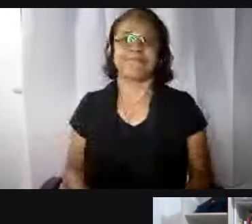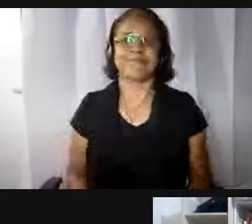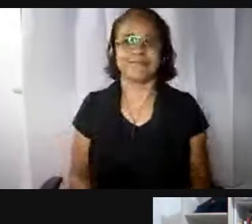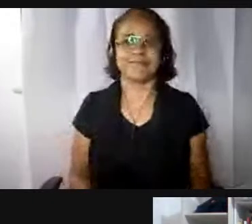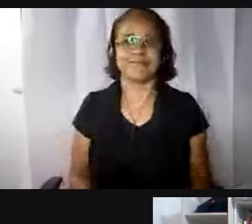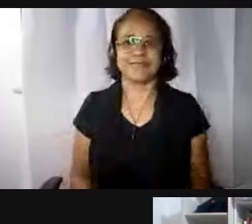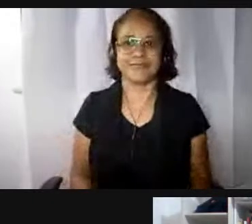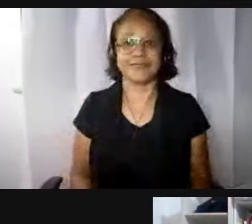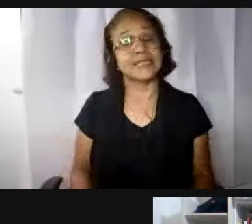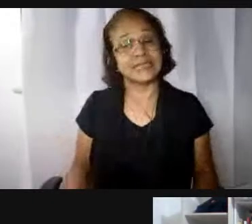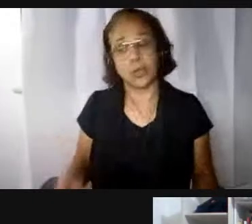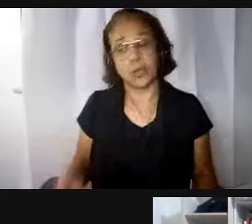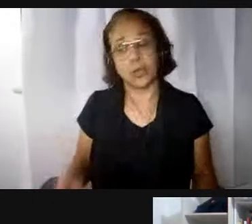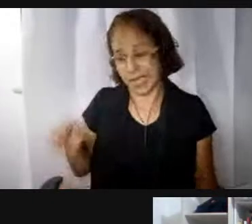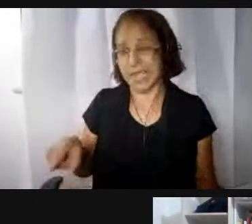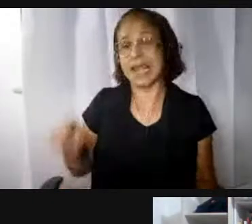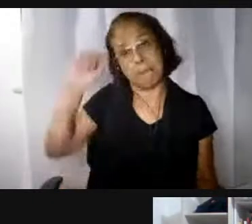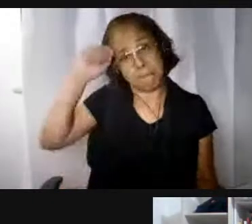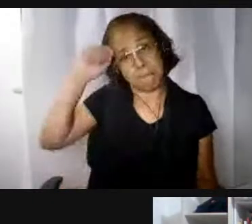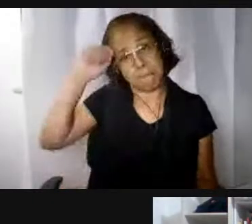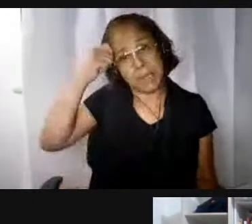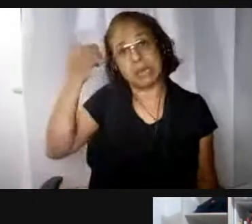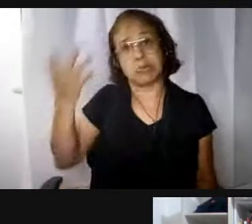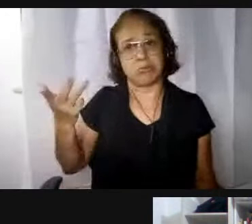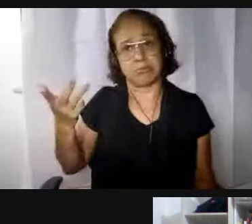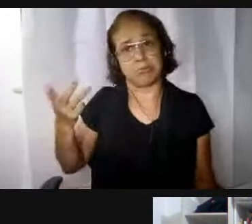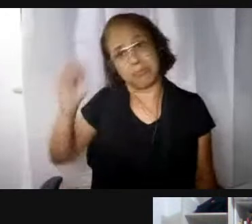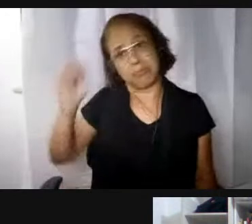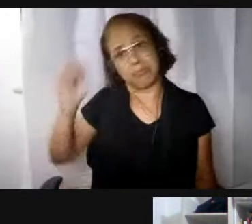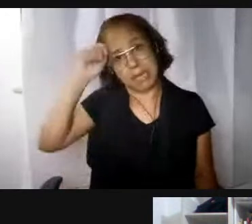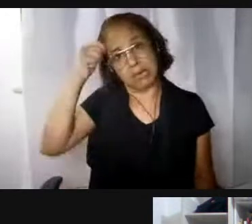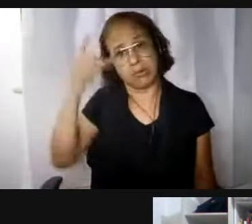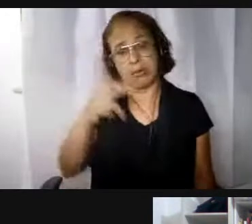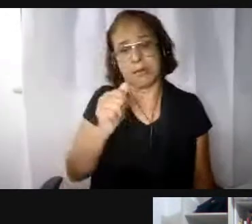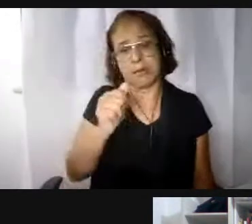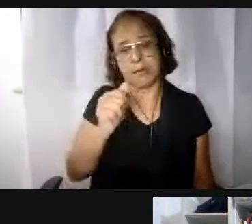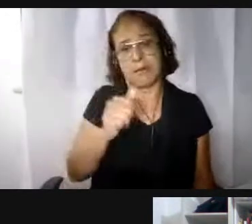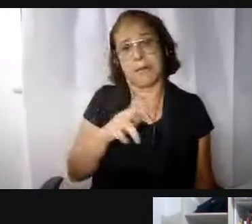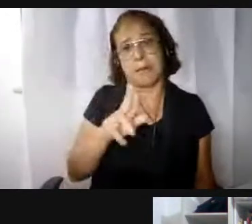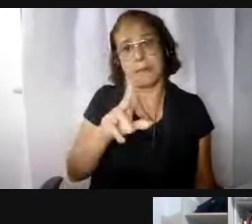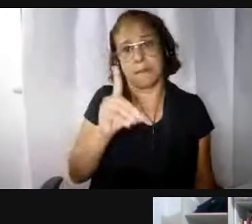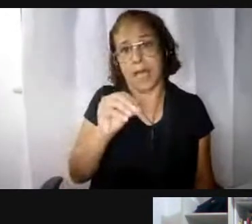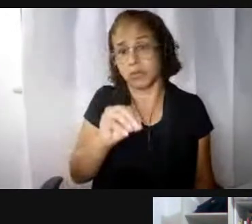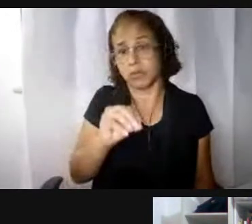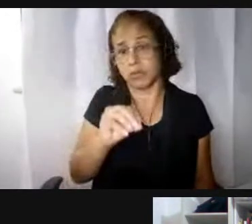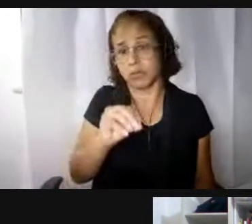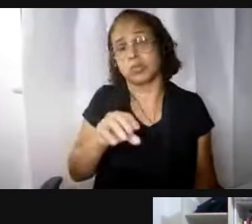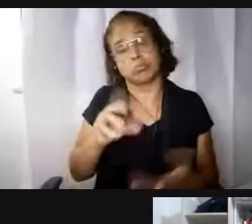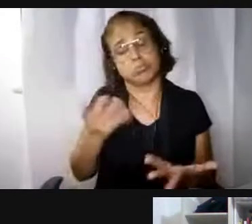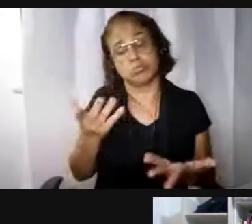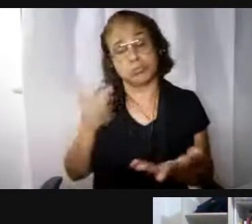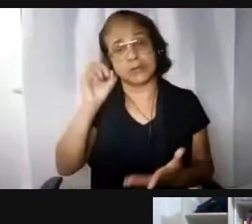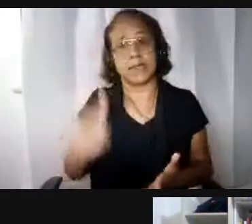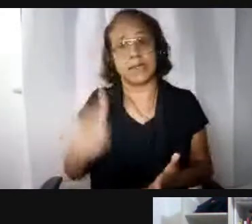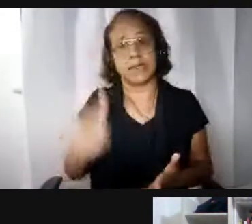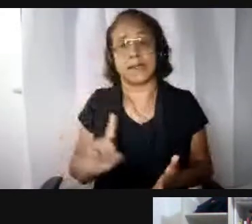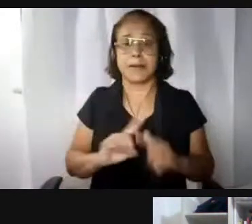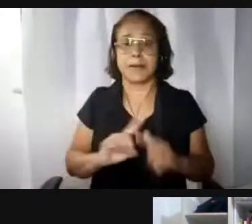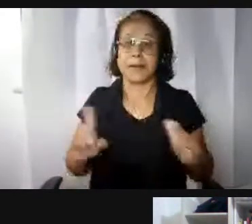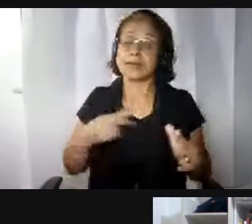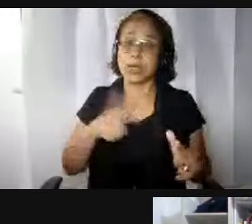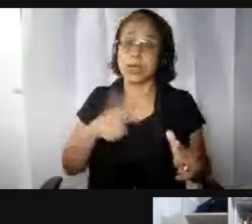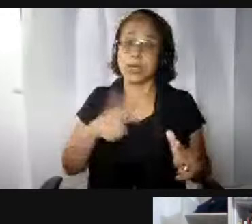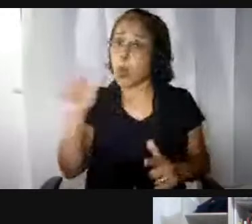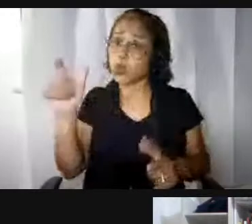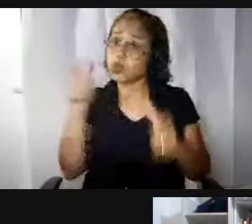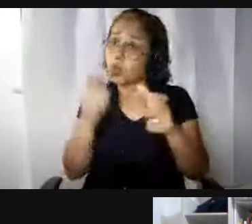é pardo, enfim, é preto, é pardo, não sei qual, não sei exatamente. E tem lugar que a documentação desaparece, né? Os mapas e